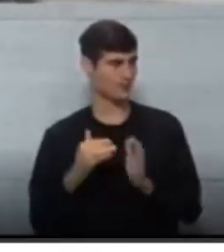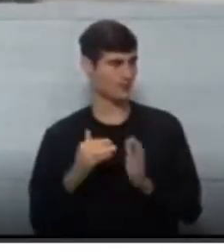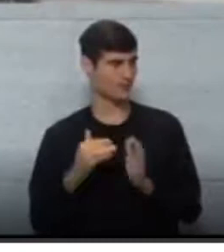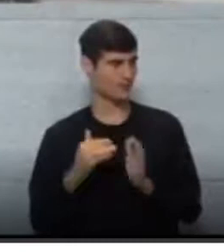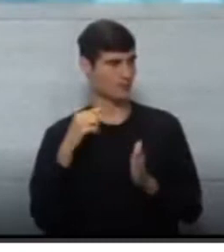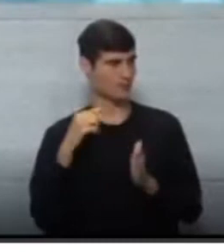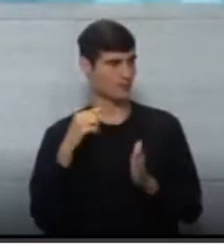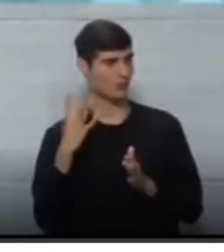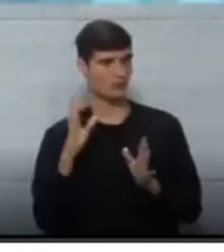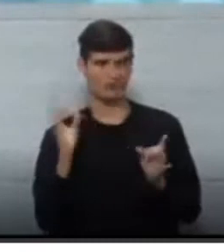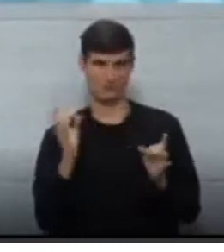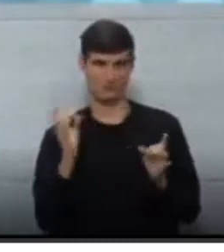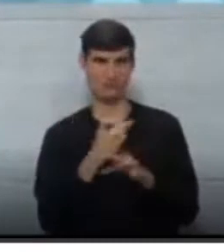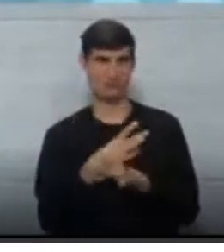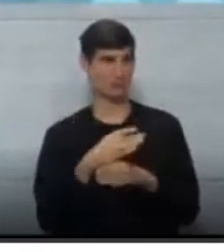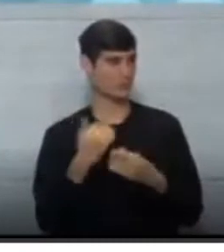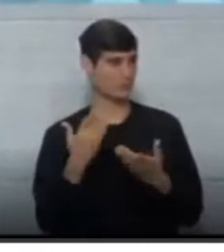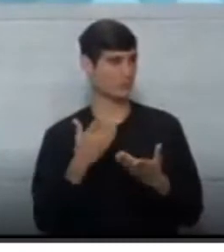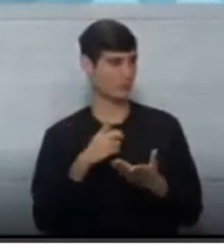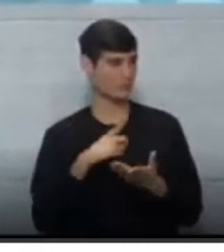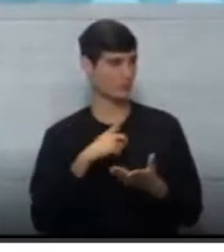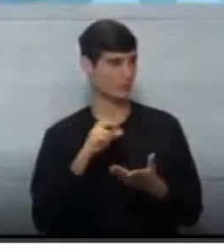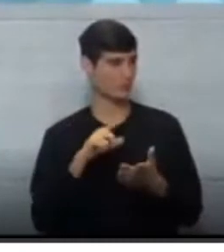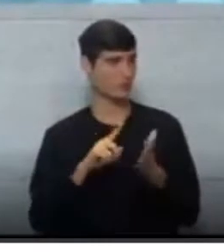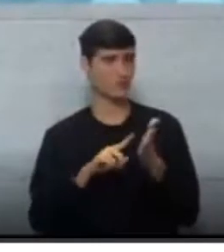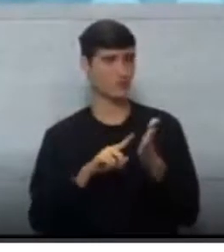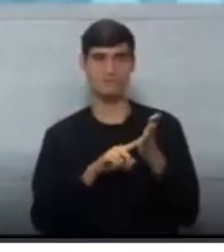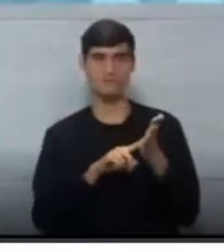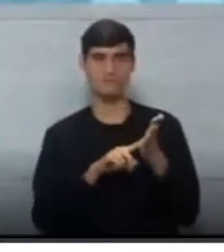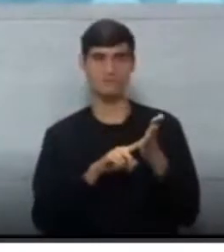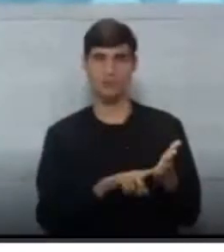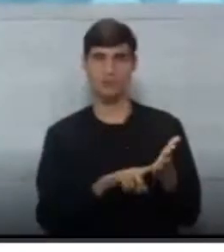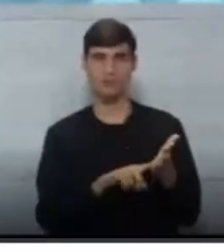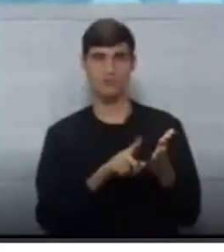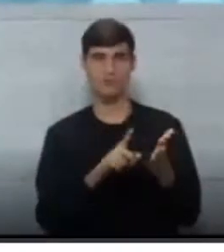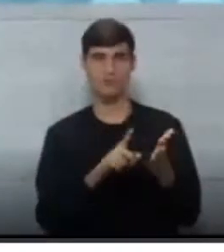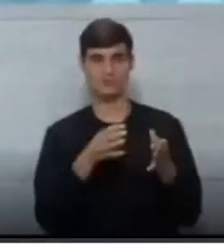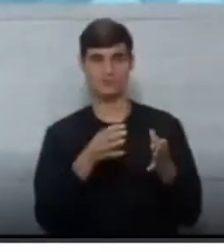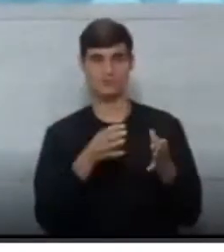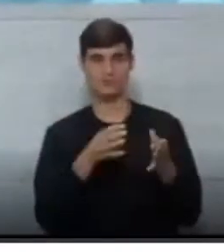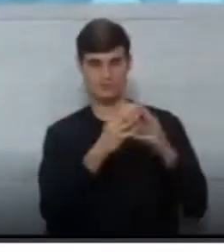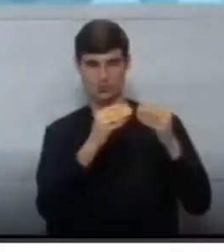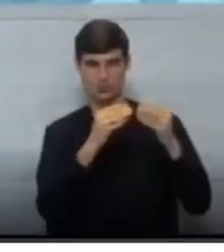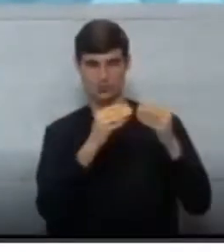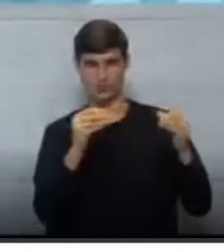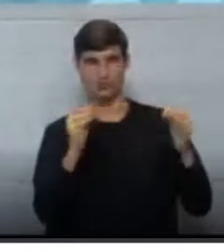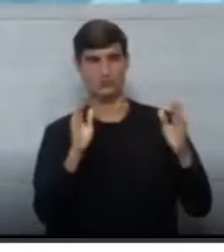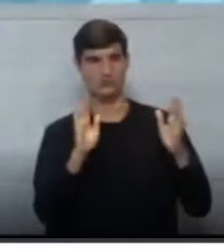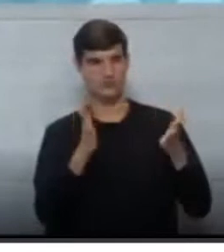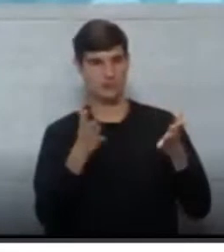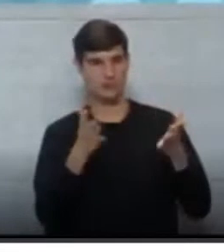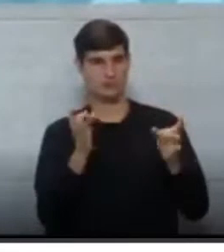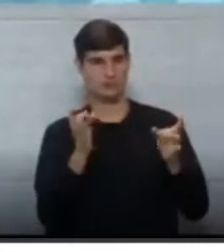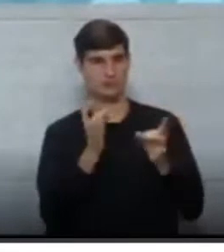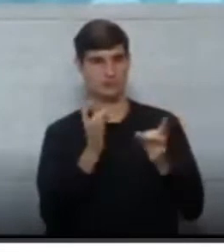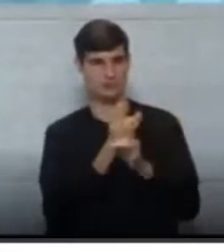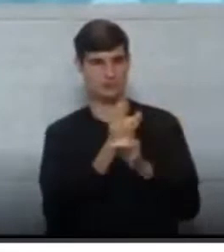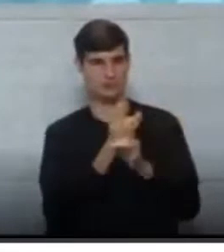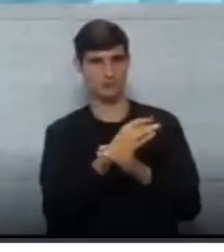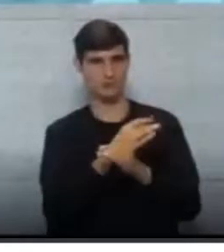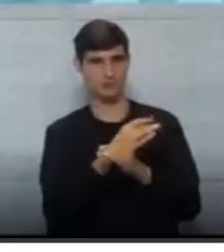menos 4. Então eu tenho aí já as amostras do micro-organismo diluídas. Essas amostras